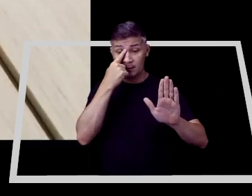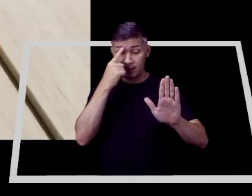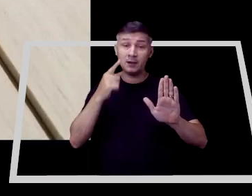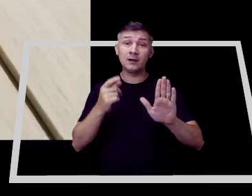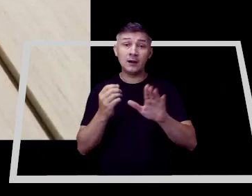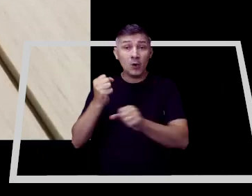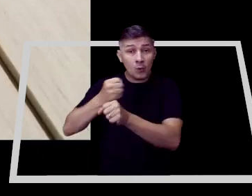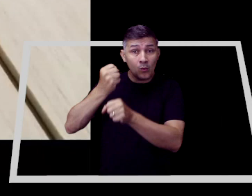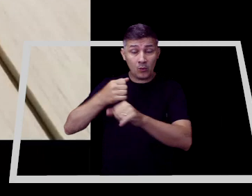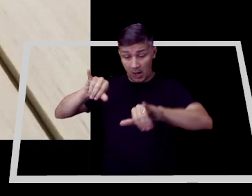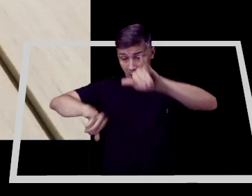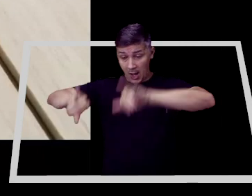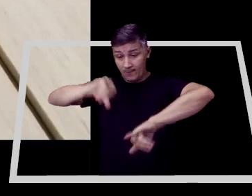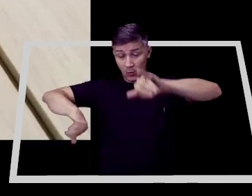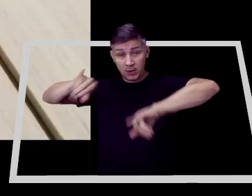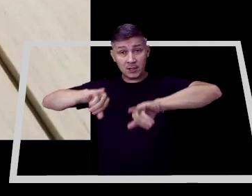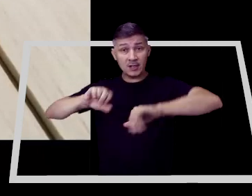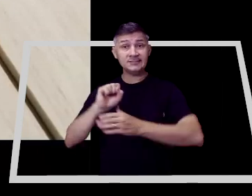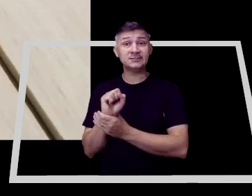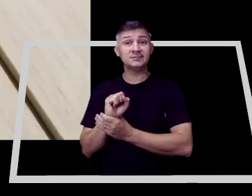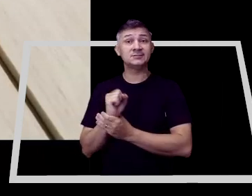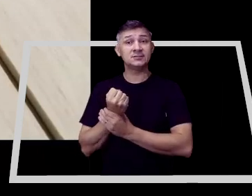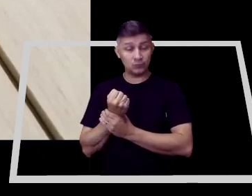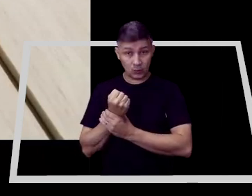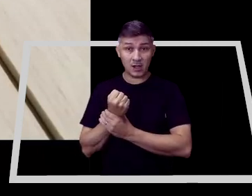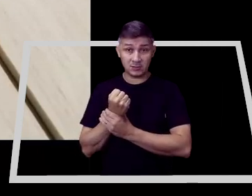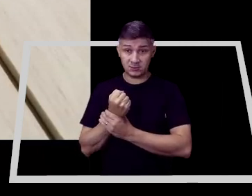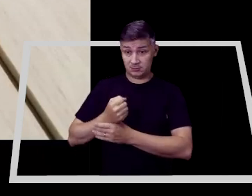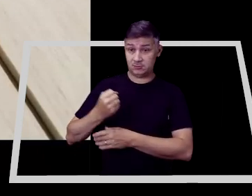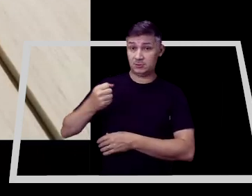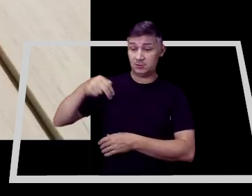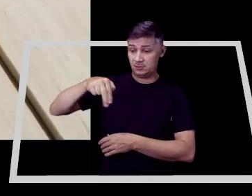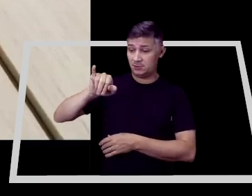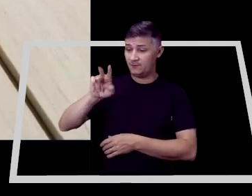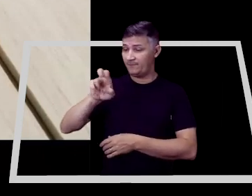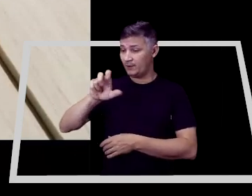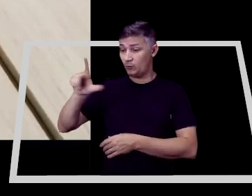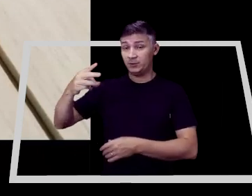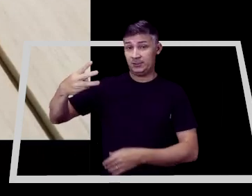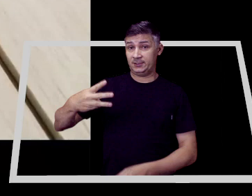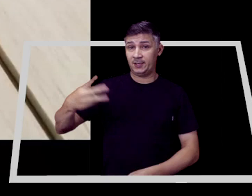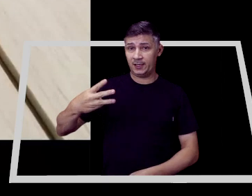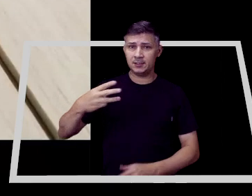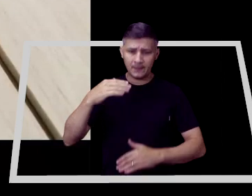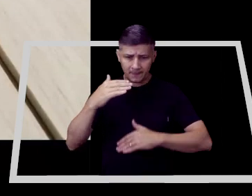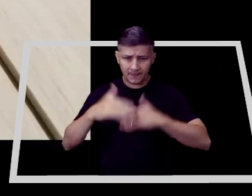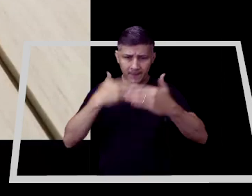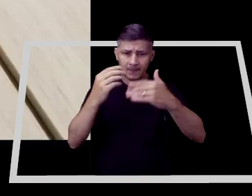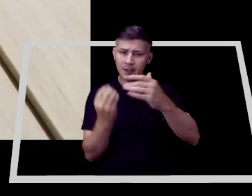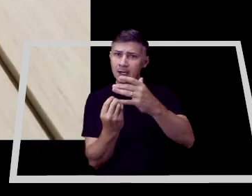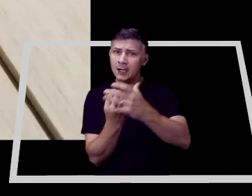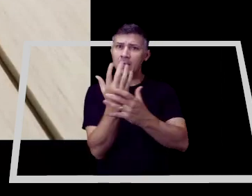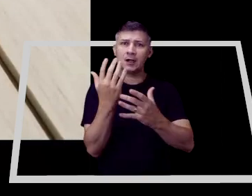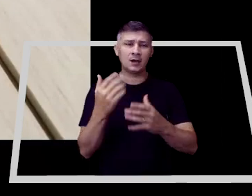a construção de laboratórios de nível de segurança, de biossegurança 3, que é justamente o